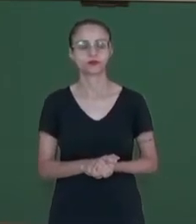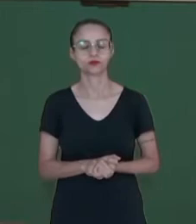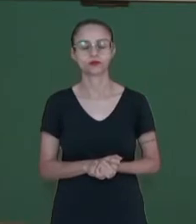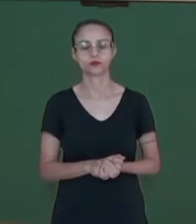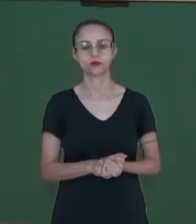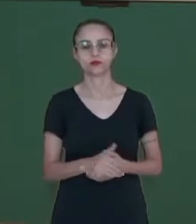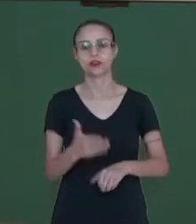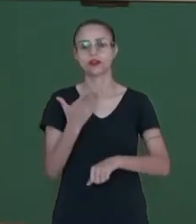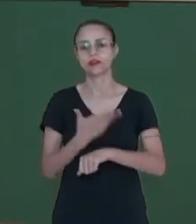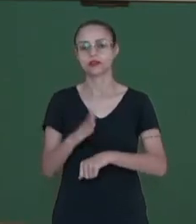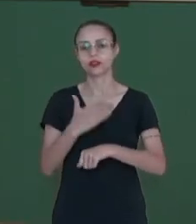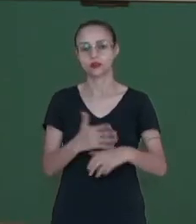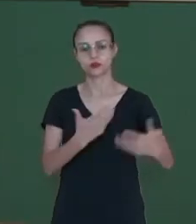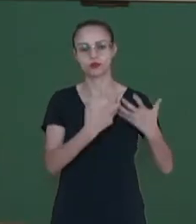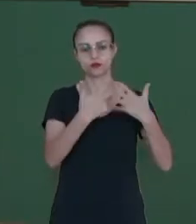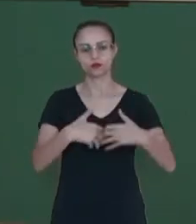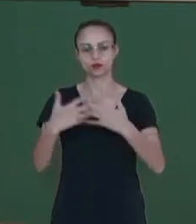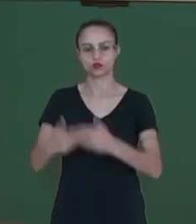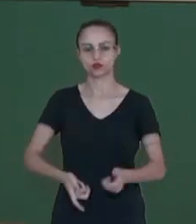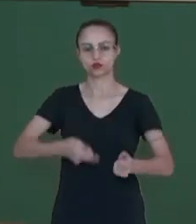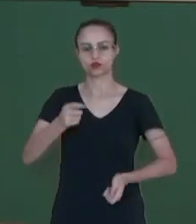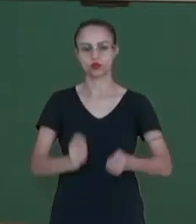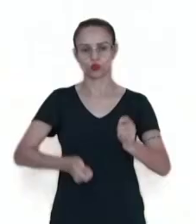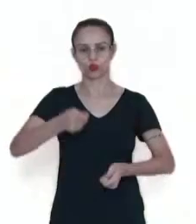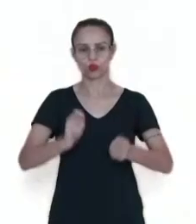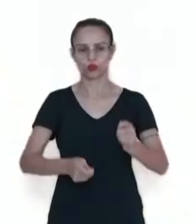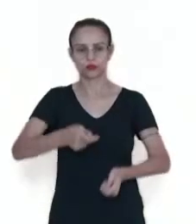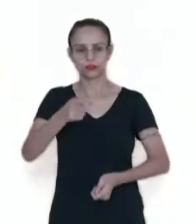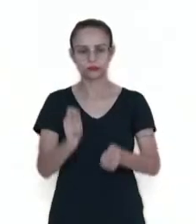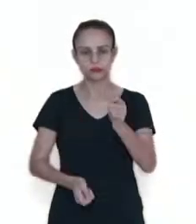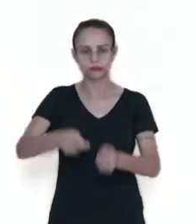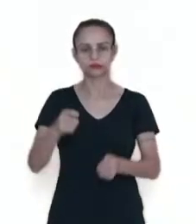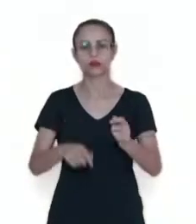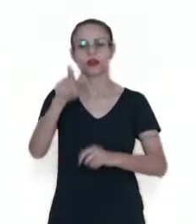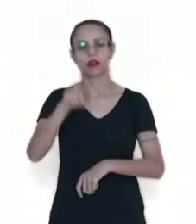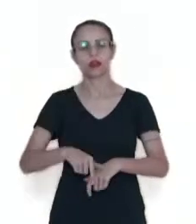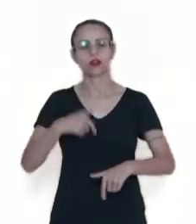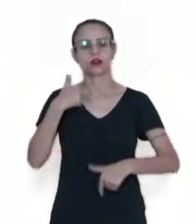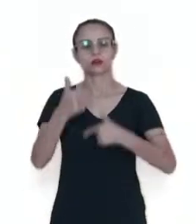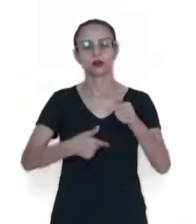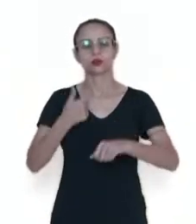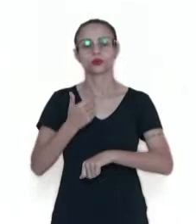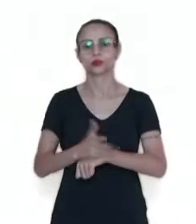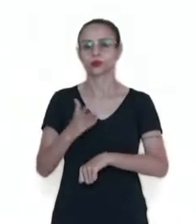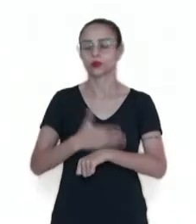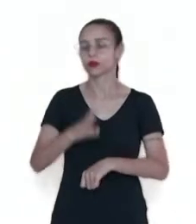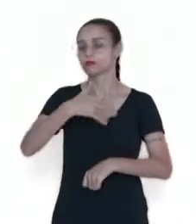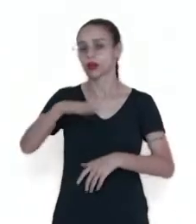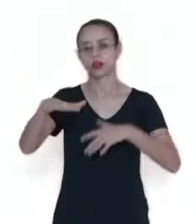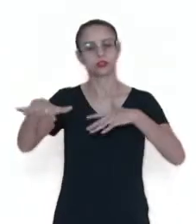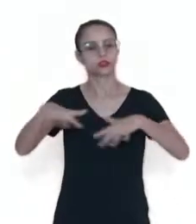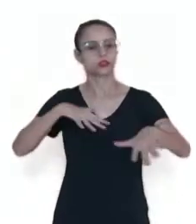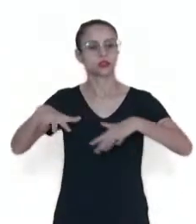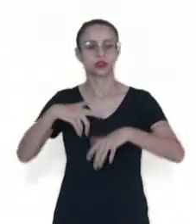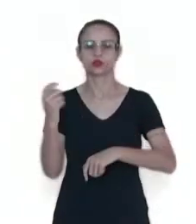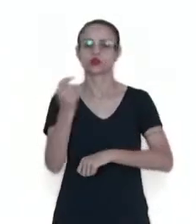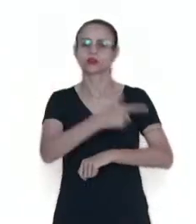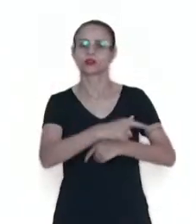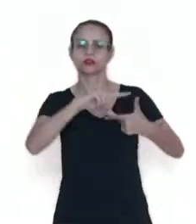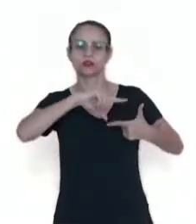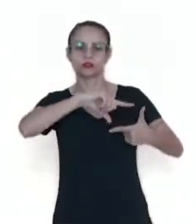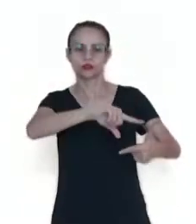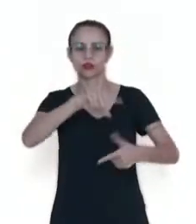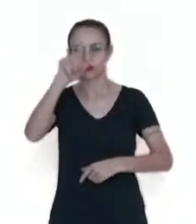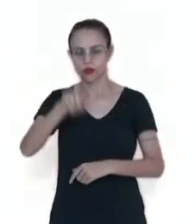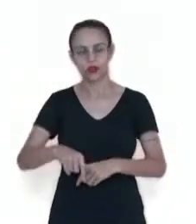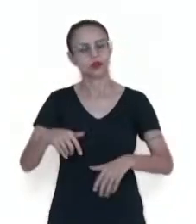O treino funcional. O treino funcional, ele é um método de trabalho ainda mais dinâmico do que os treinos convencionais. Então, ele é